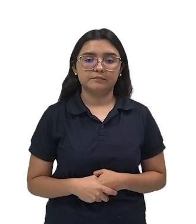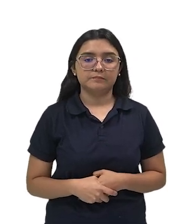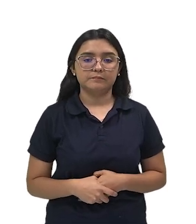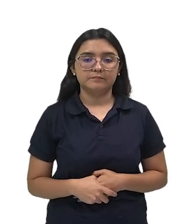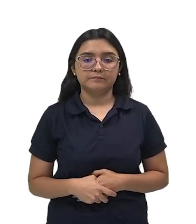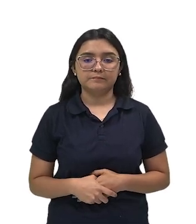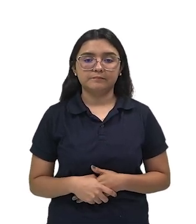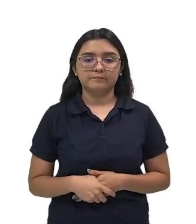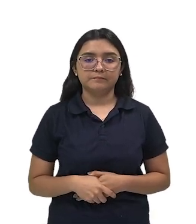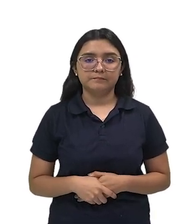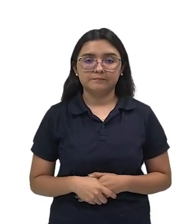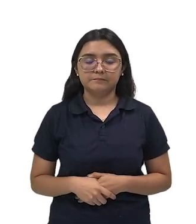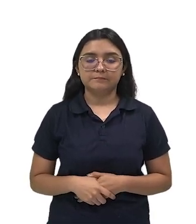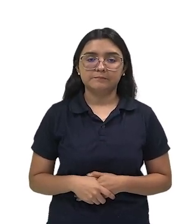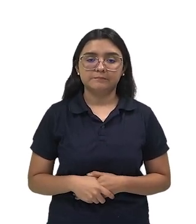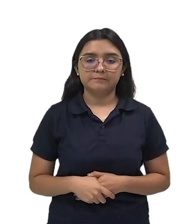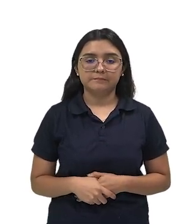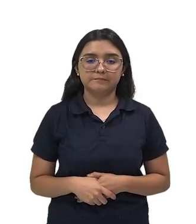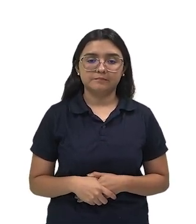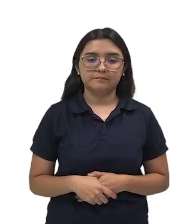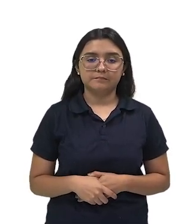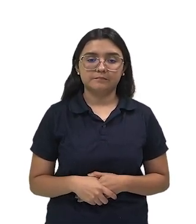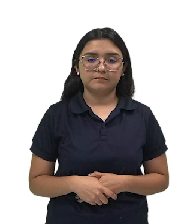vou agora